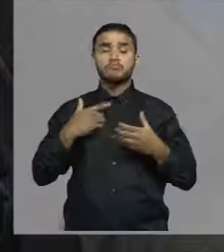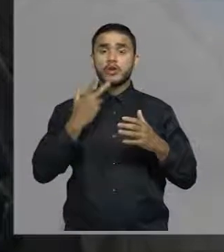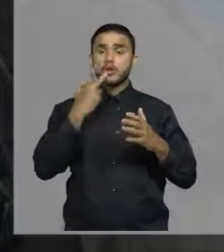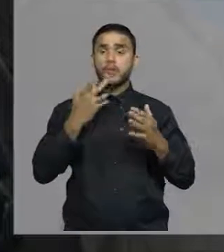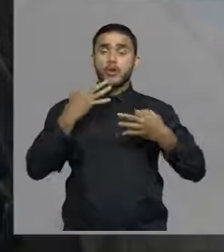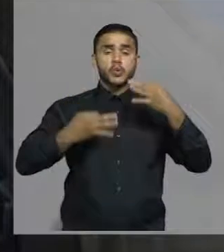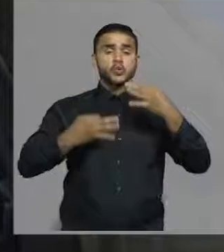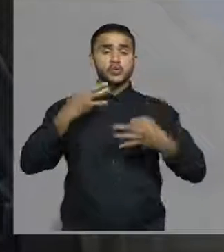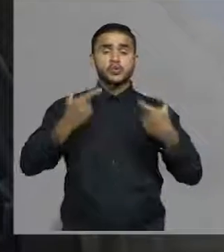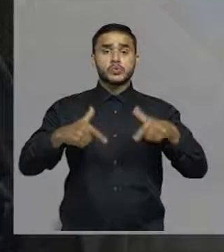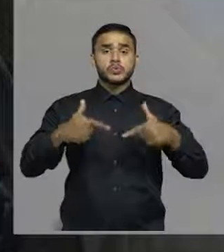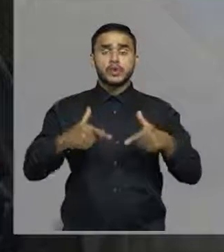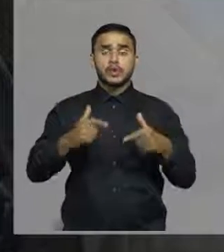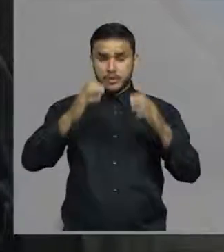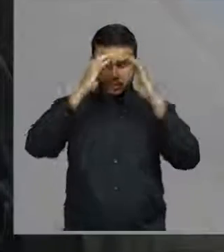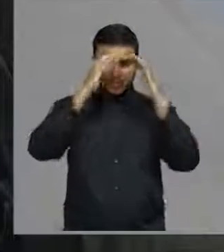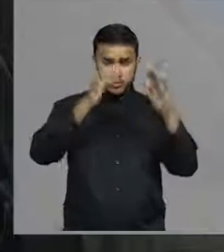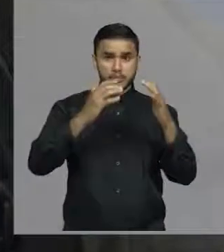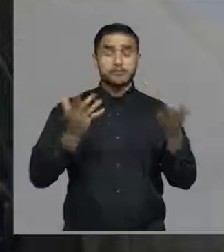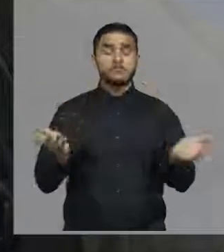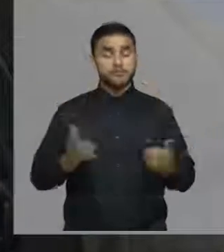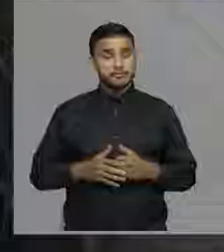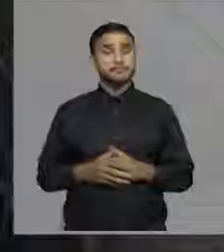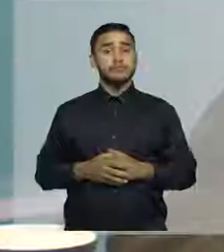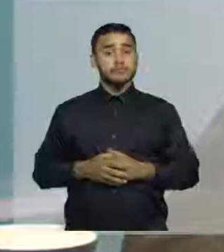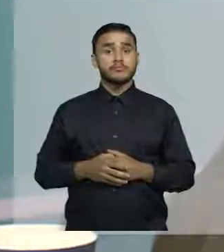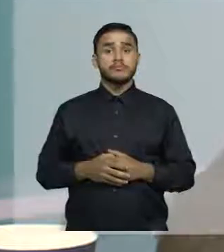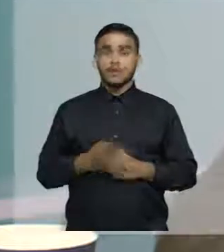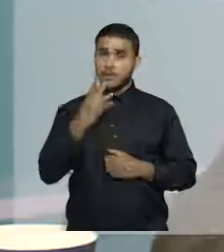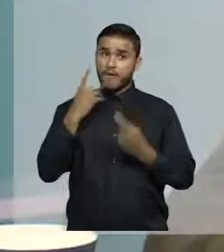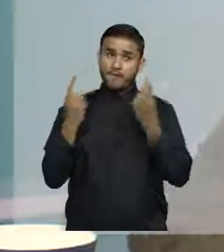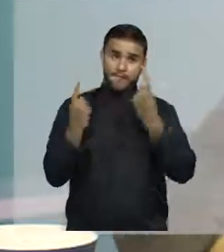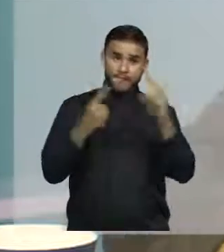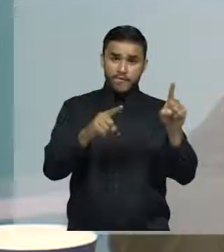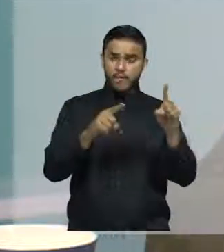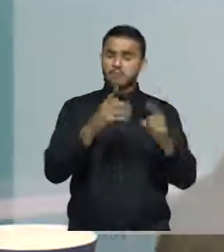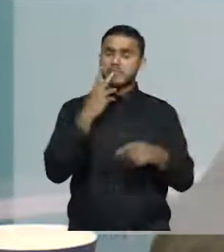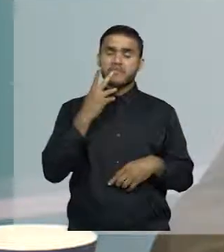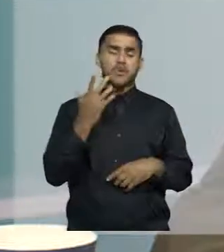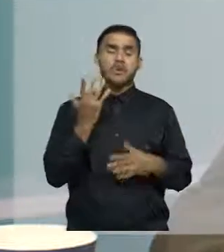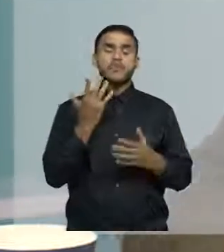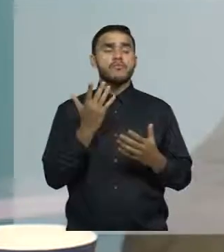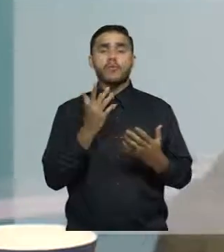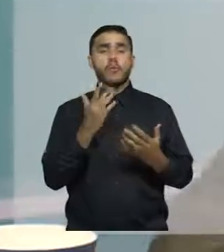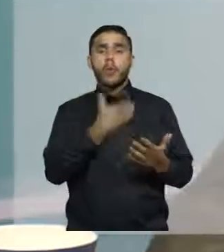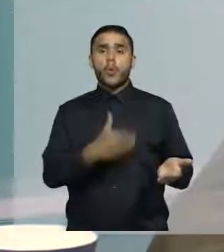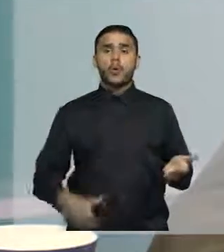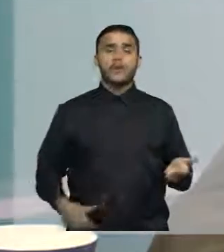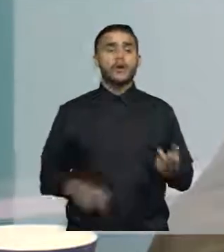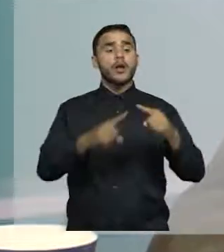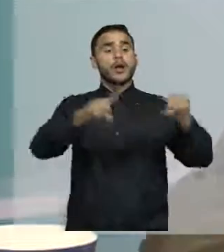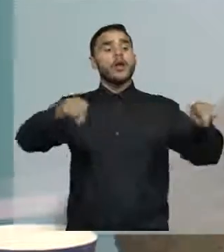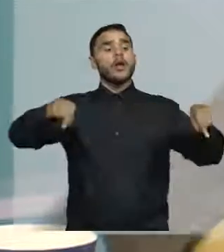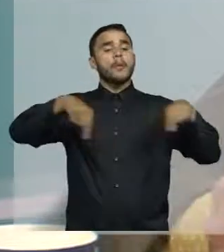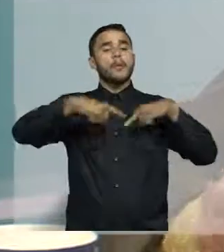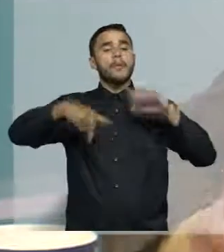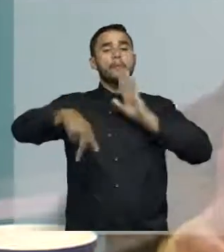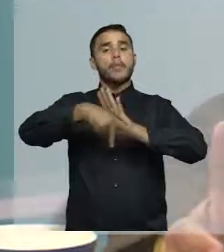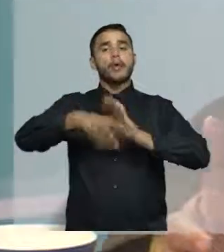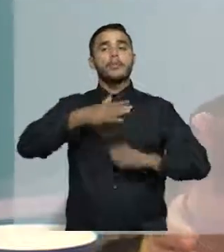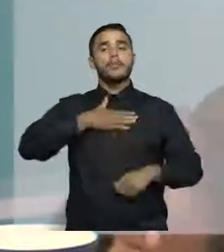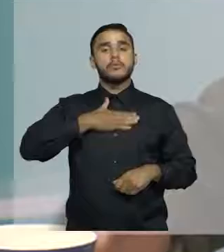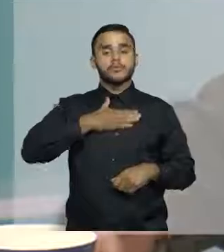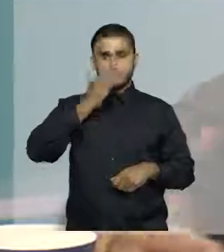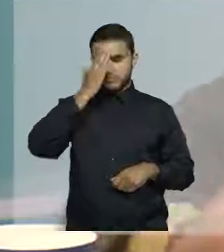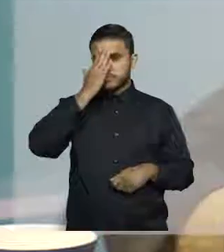juridicamente despersonalizados, dá nisso. Pessoas que querem afrontar a legislação, afrontar o Estado, o direito de propriedade, e